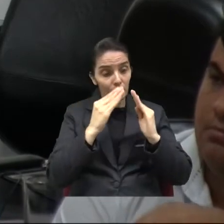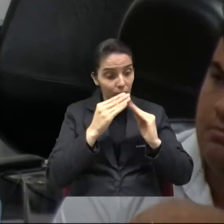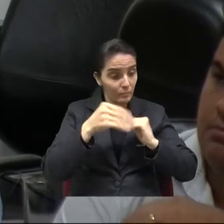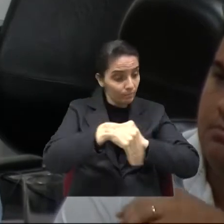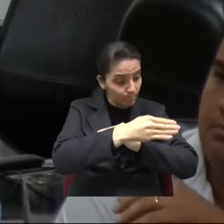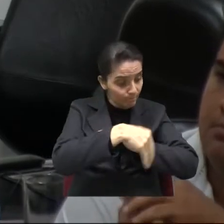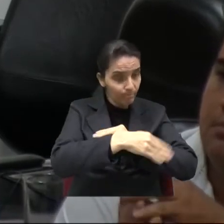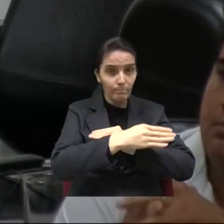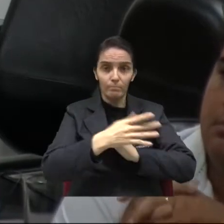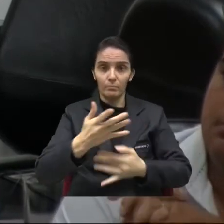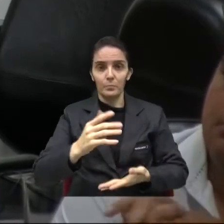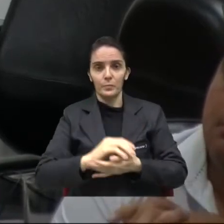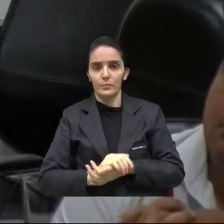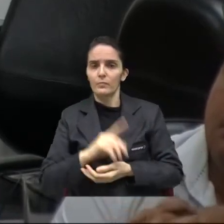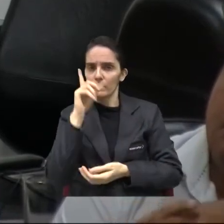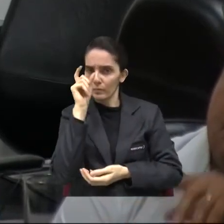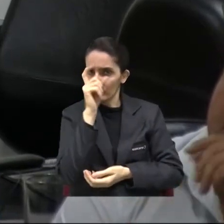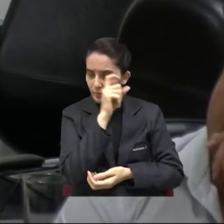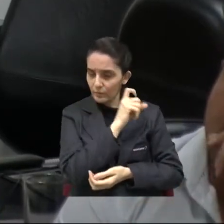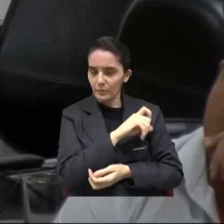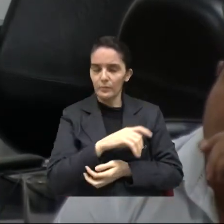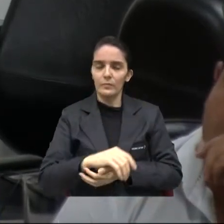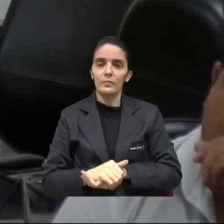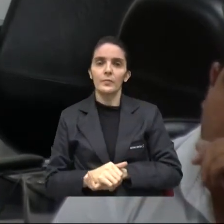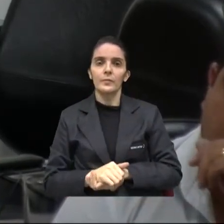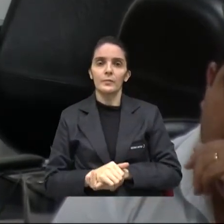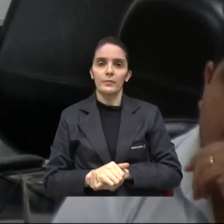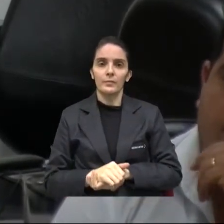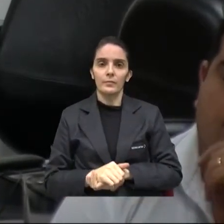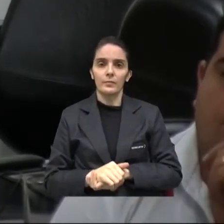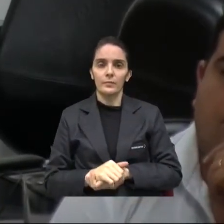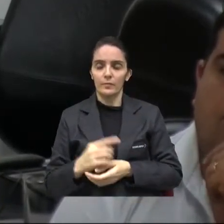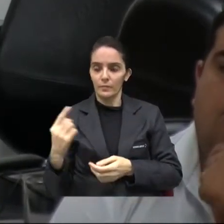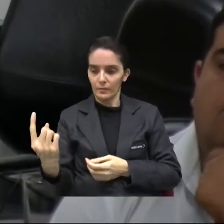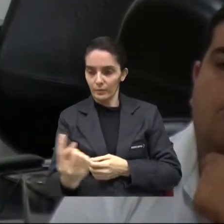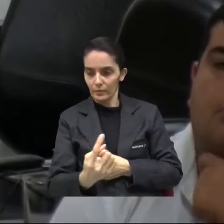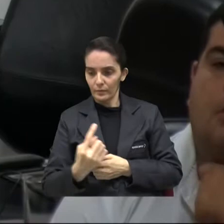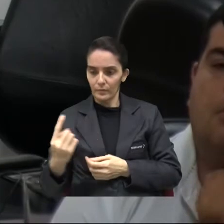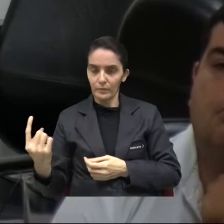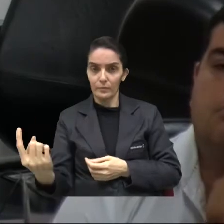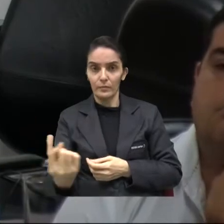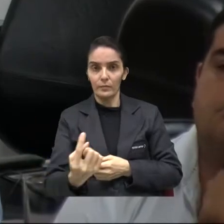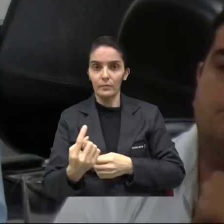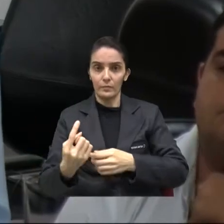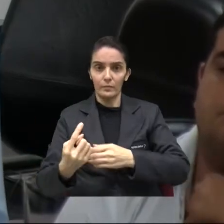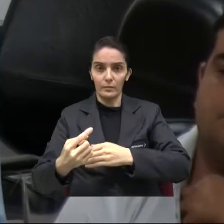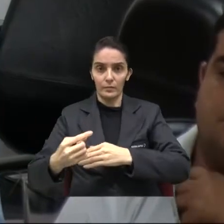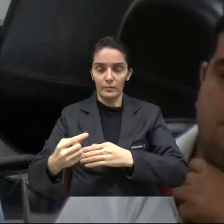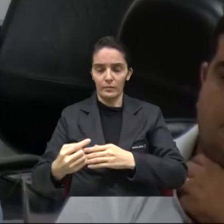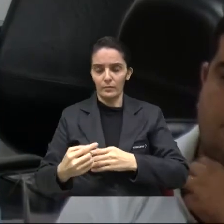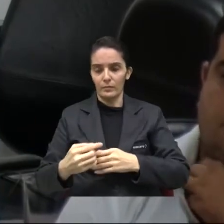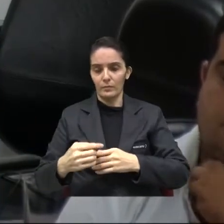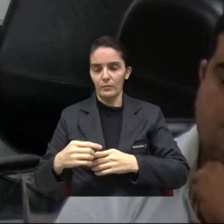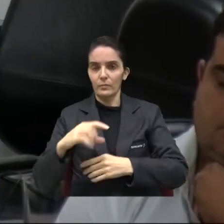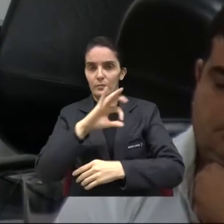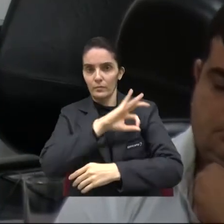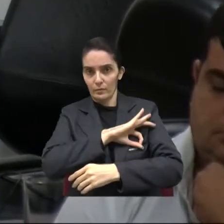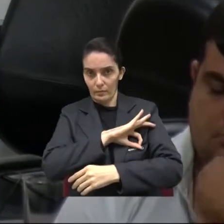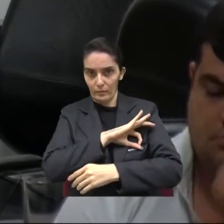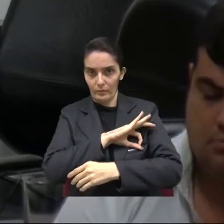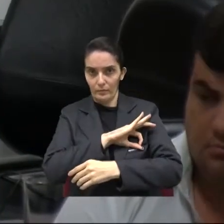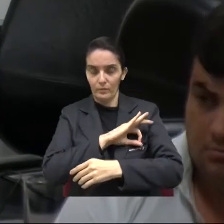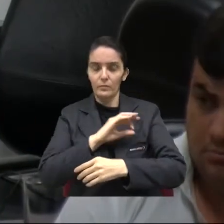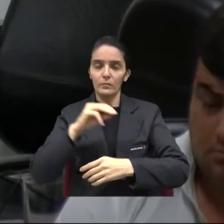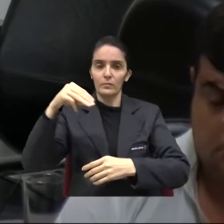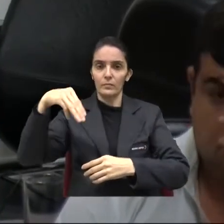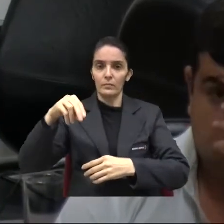é uma dificuldade, e aquele local ali da rotatória onde já foi usado pela Guarda Municipal, é um